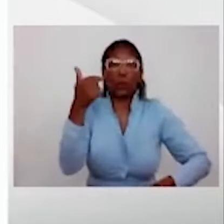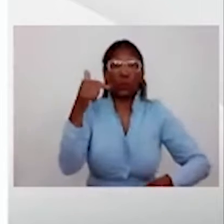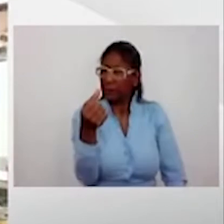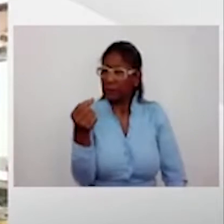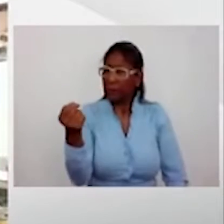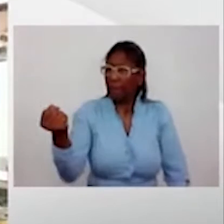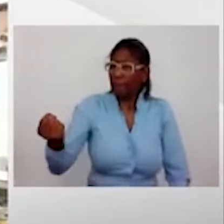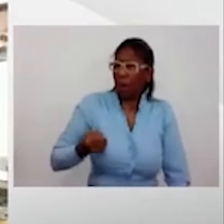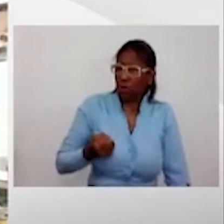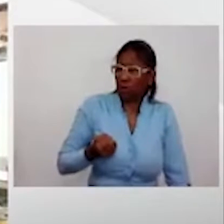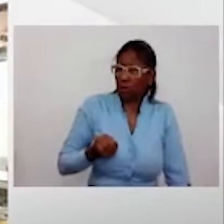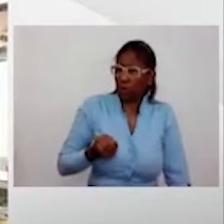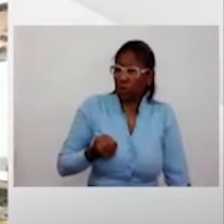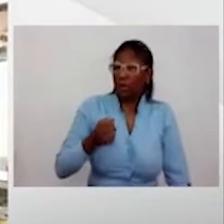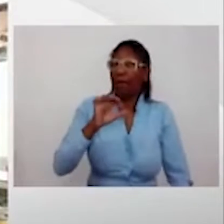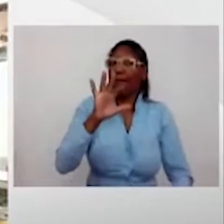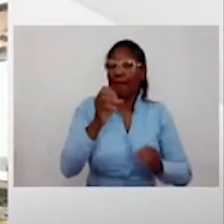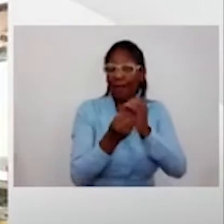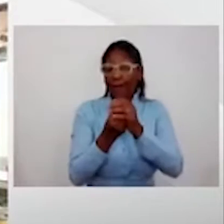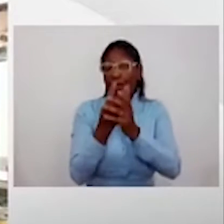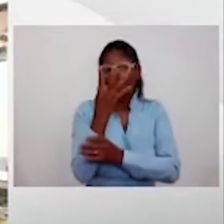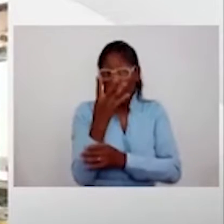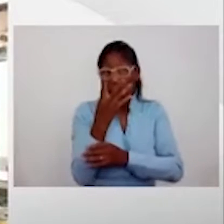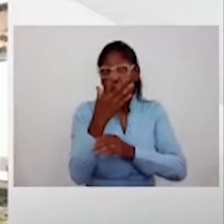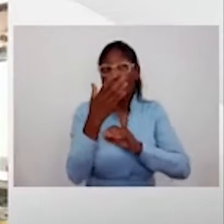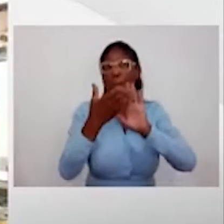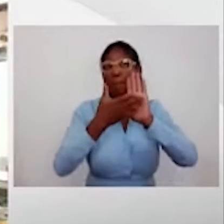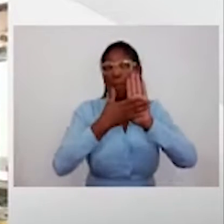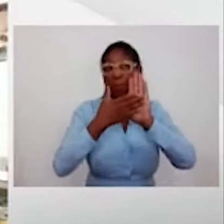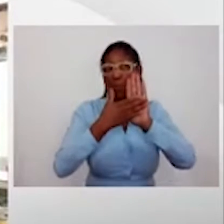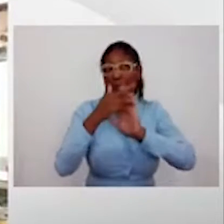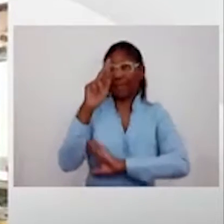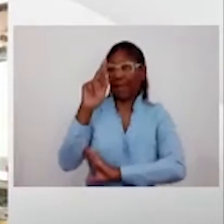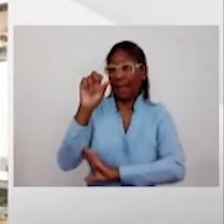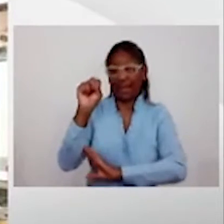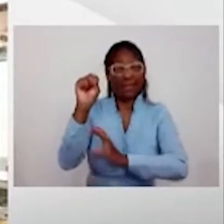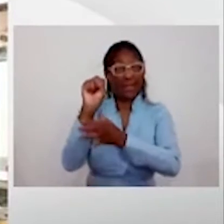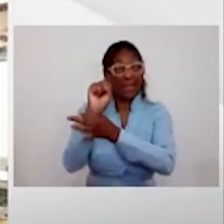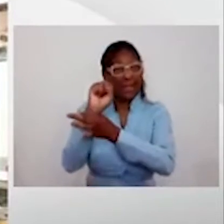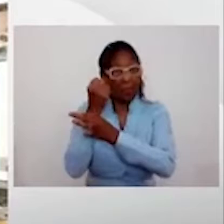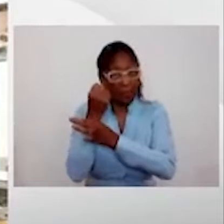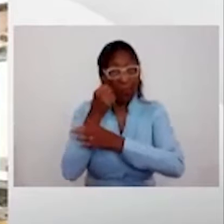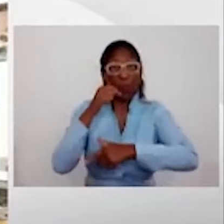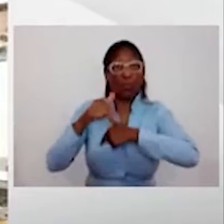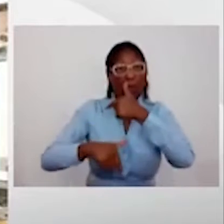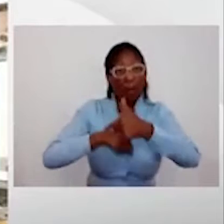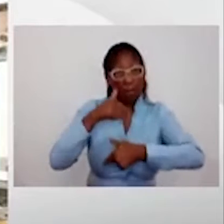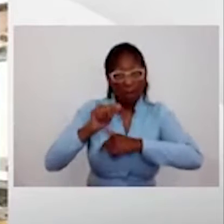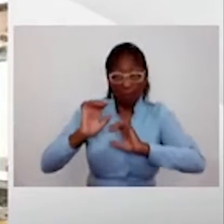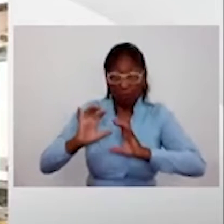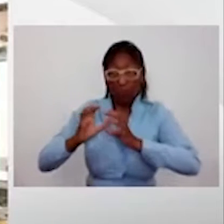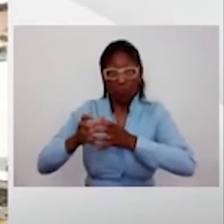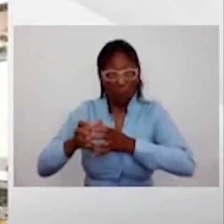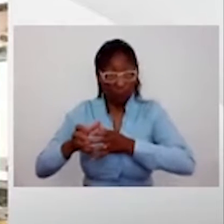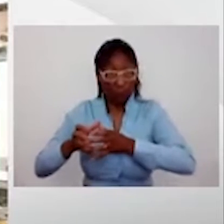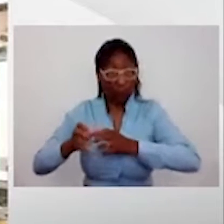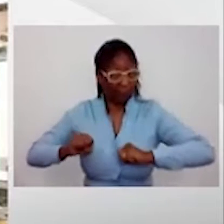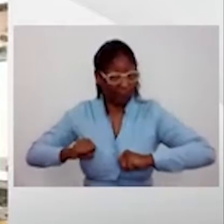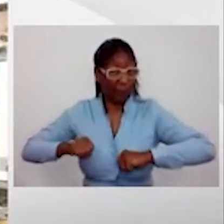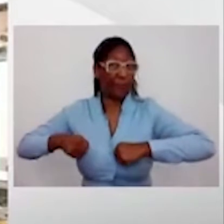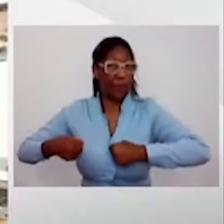pairava no Estado. Com a implantação do RS Seguro e com o trabalho dos nossos operadores e operadoras de segurança pública,